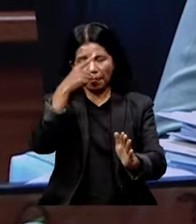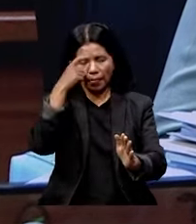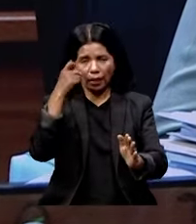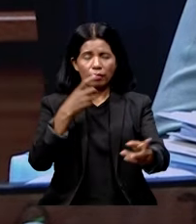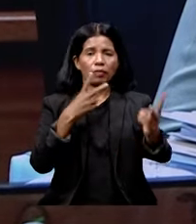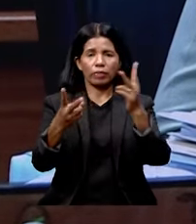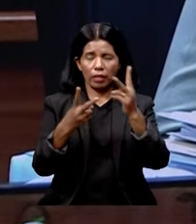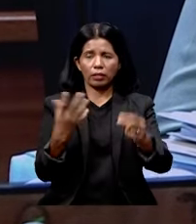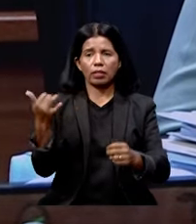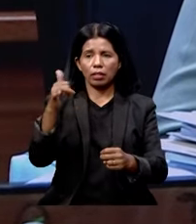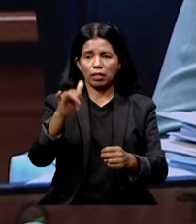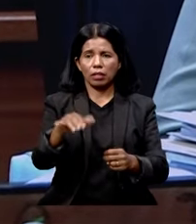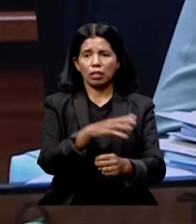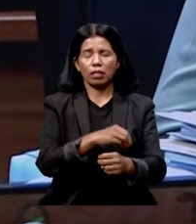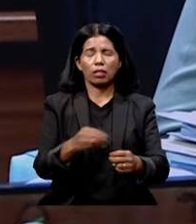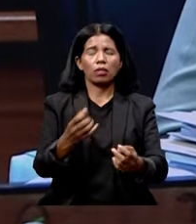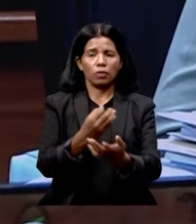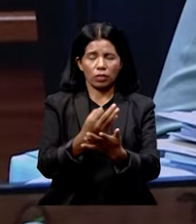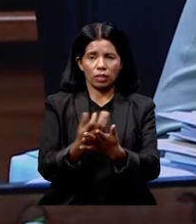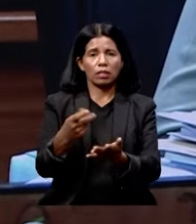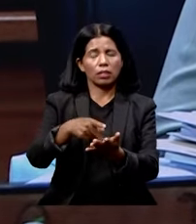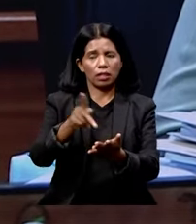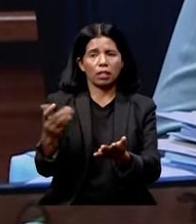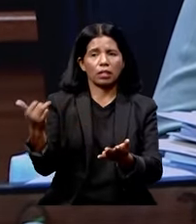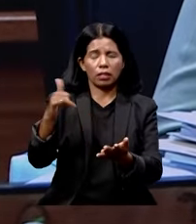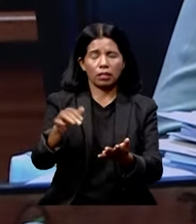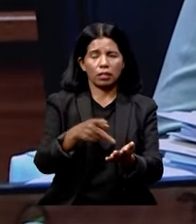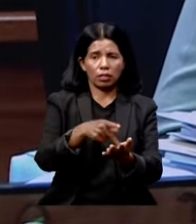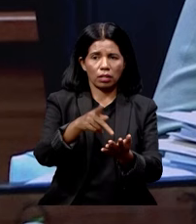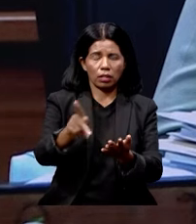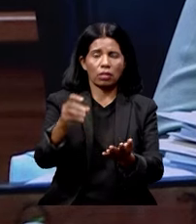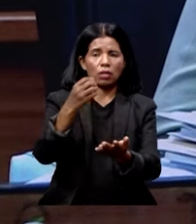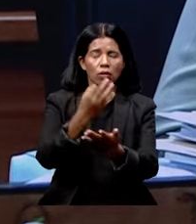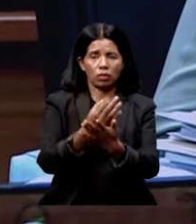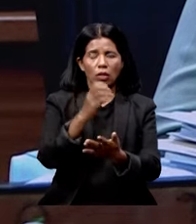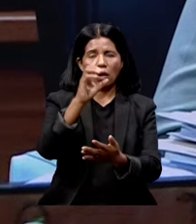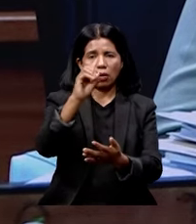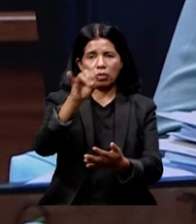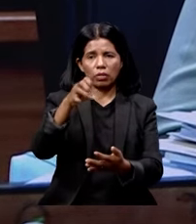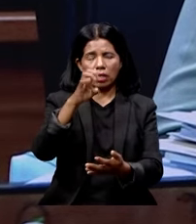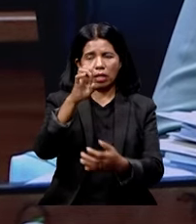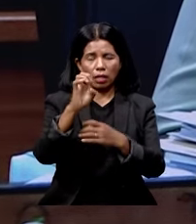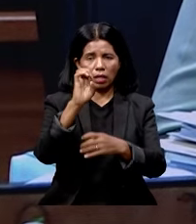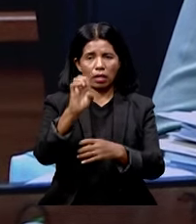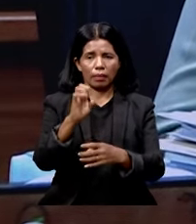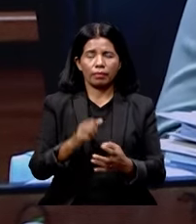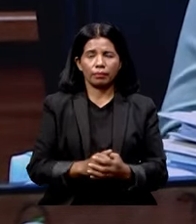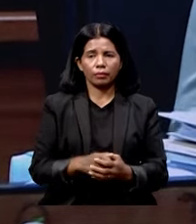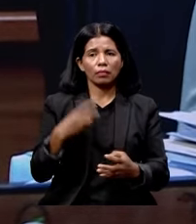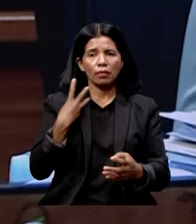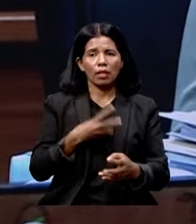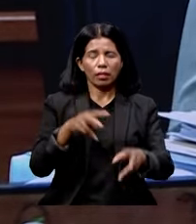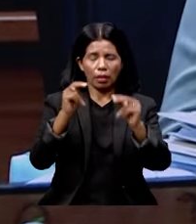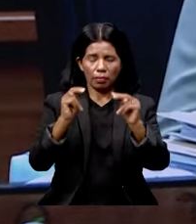sira, despesa sira, pago através do orçamento geral do Estado. Ita